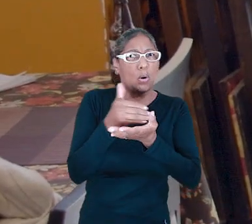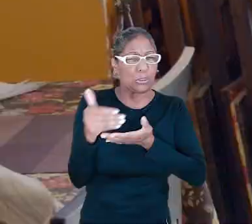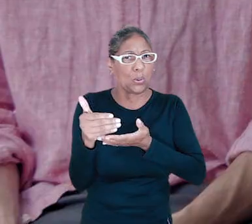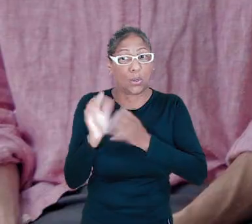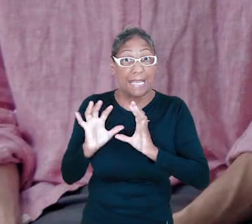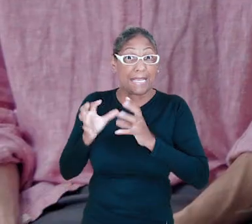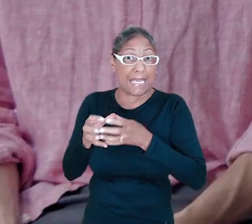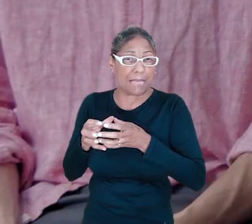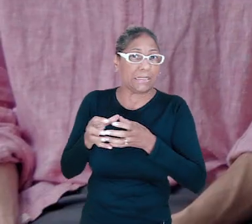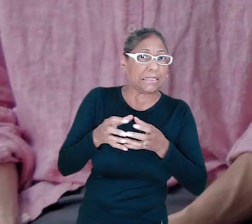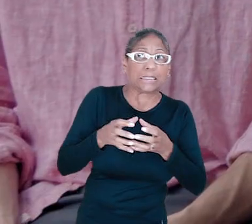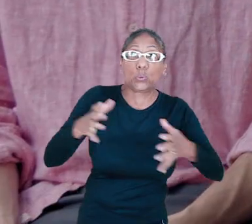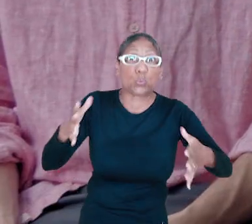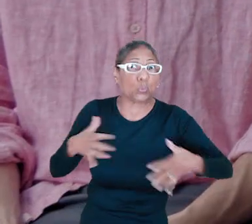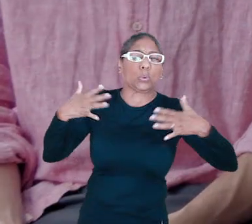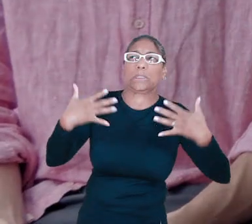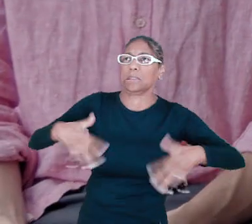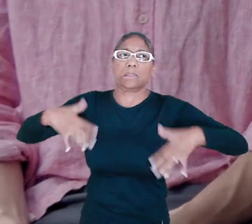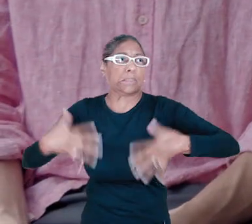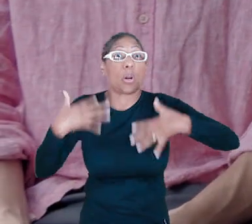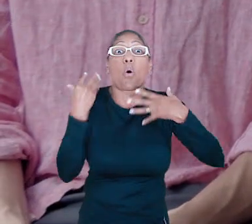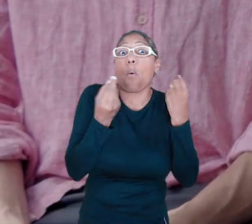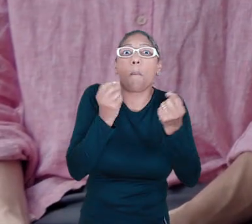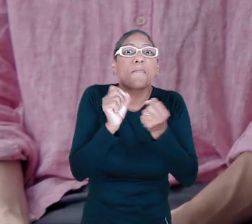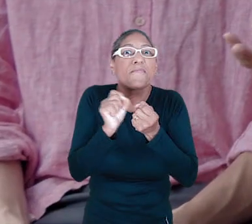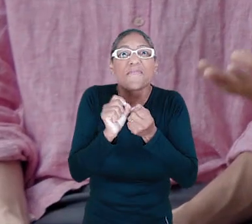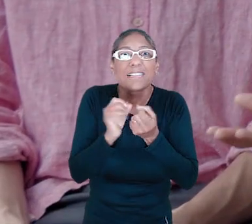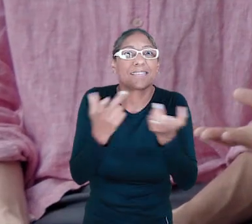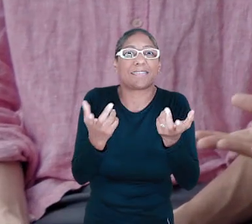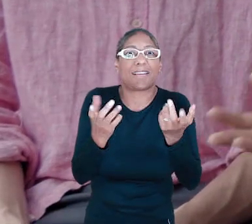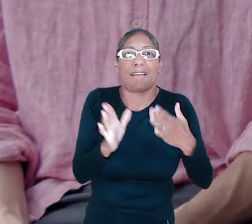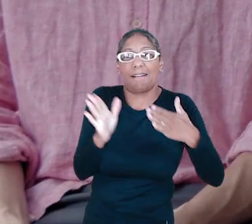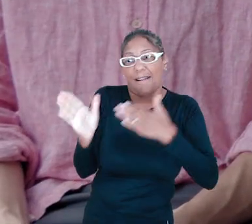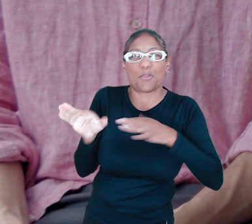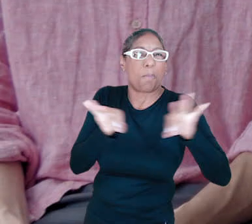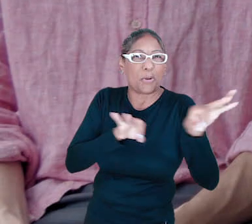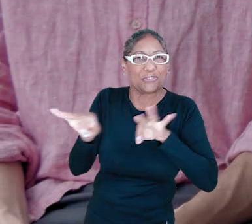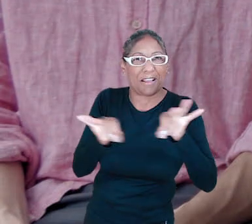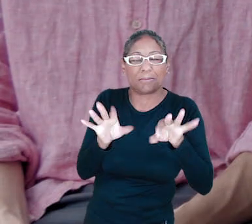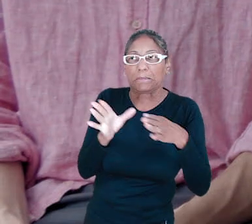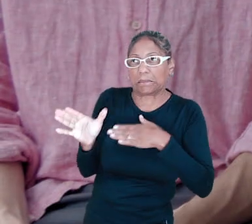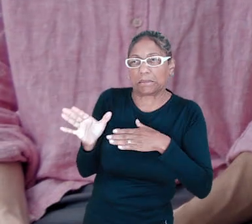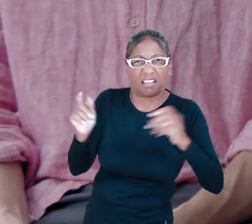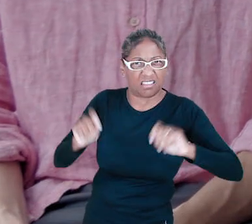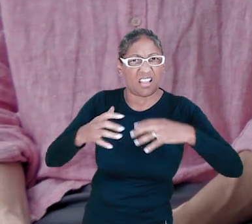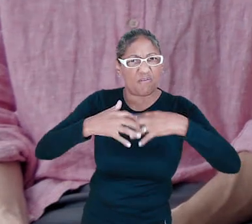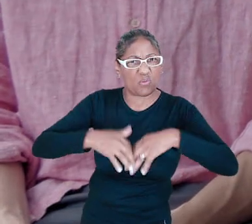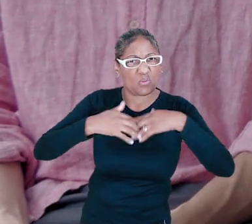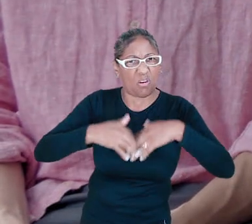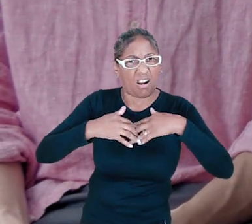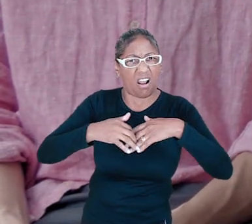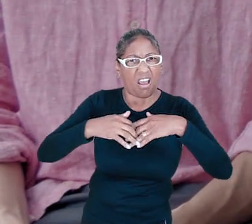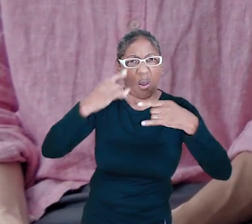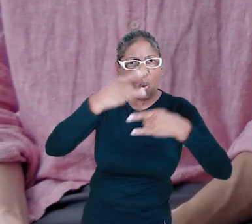a gente como equipe ter ficado muito assustado com como é que a gente ia desenvolver o lado a lado, será que vai funcionar online